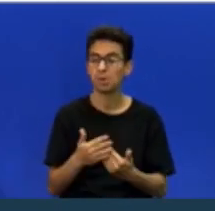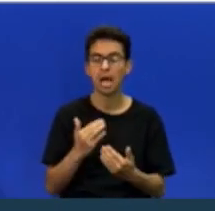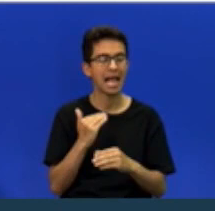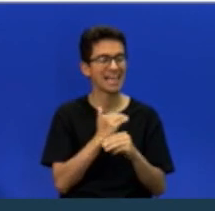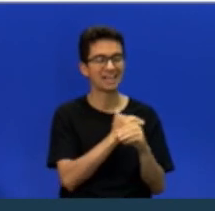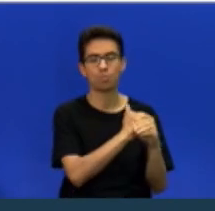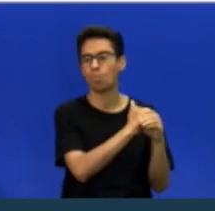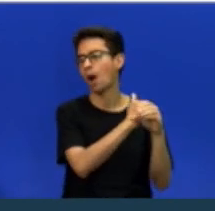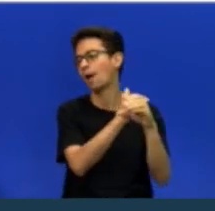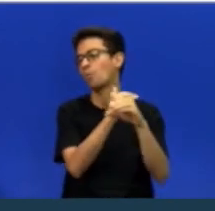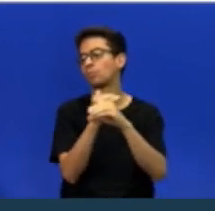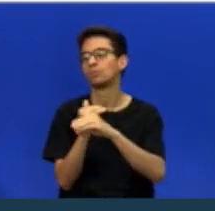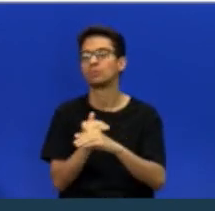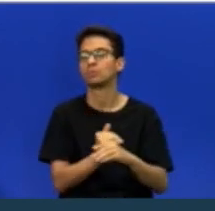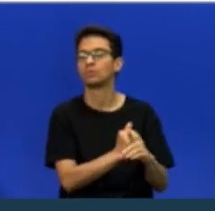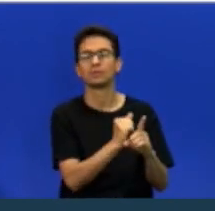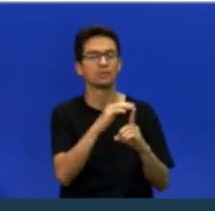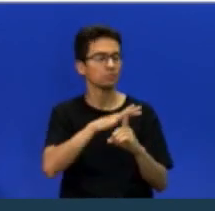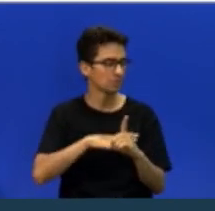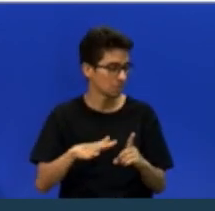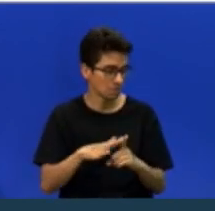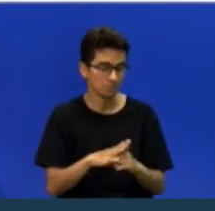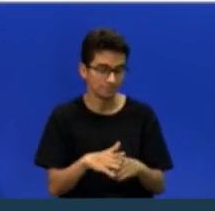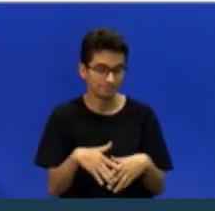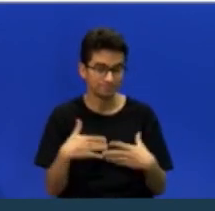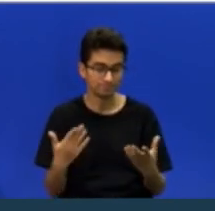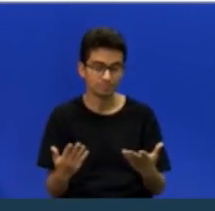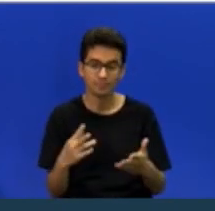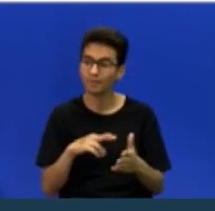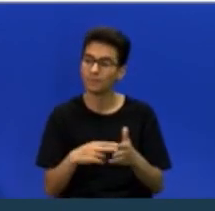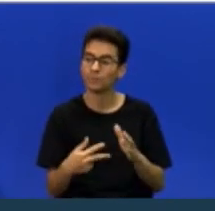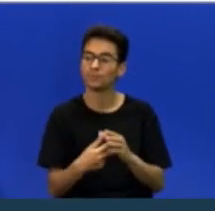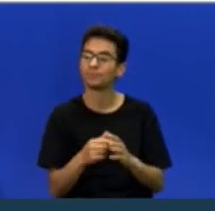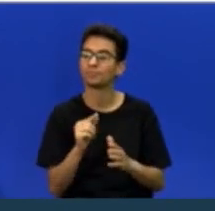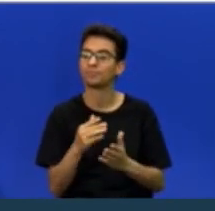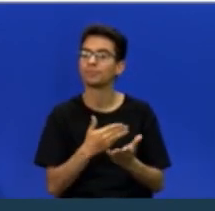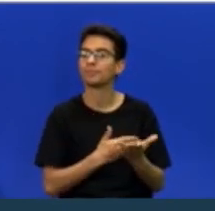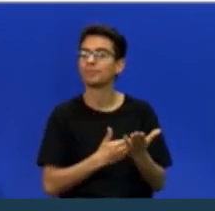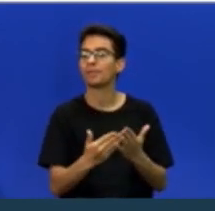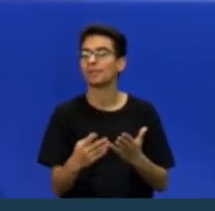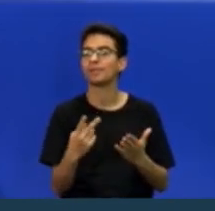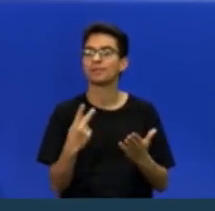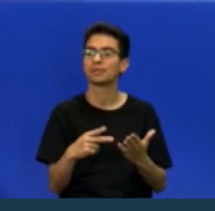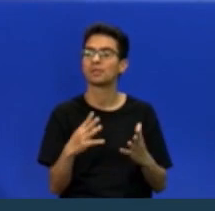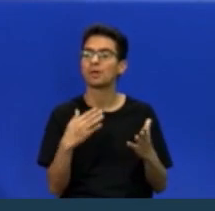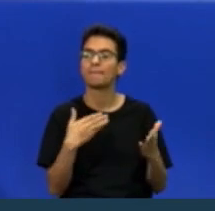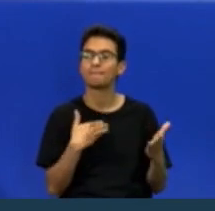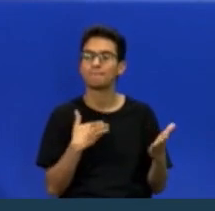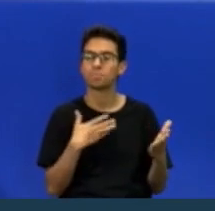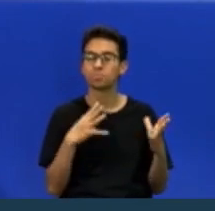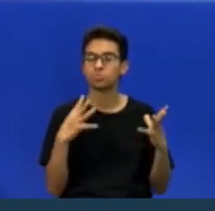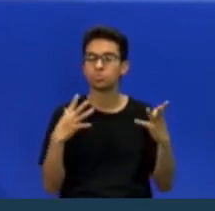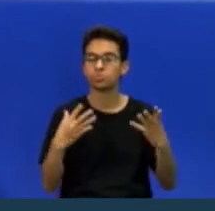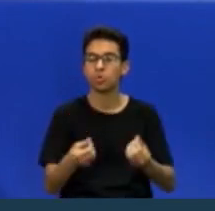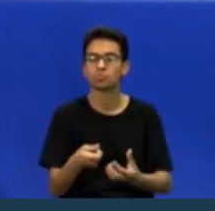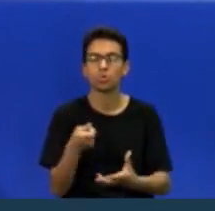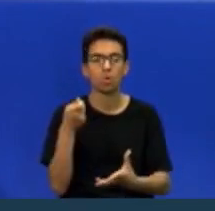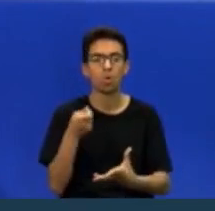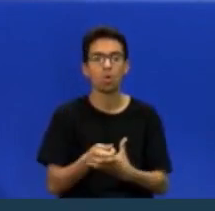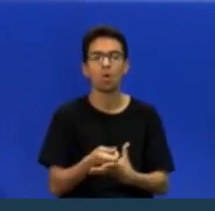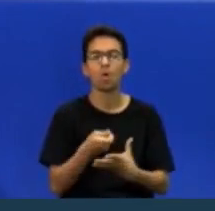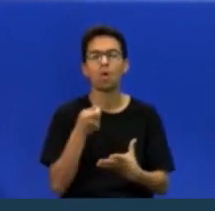características sociais ou pessoais. Ou seja, o princípio doutrinário do SUS diz que todo mundo deve